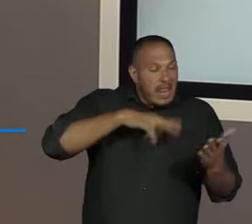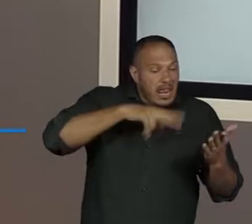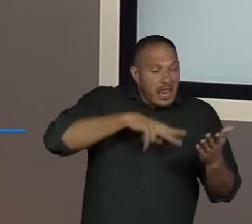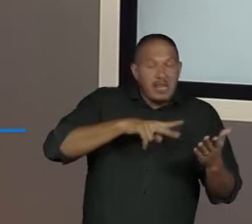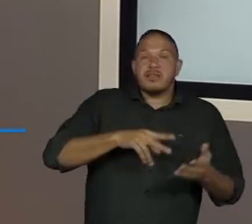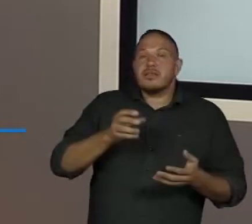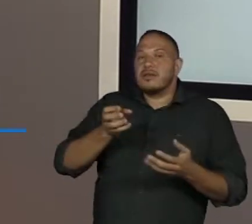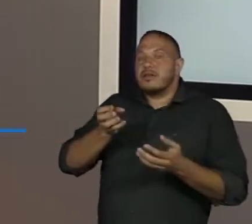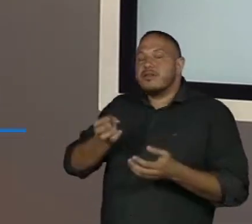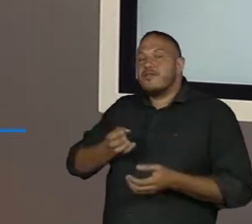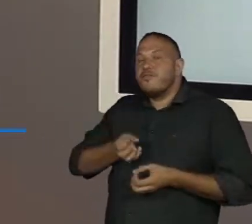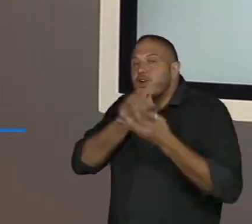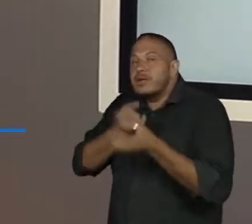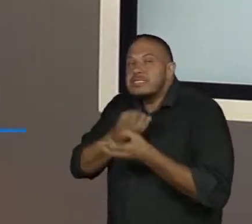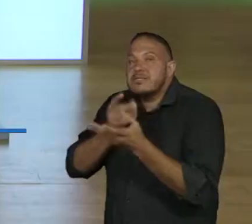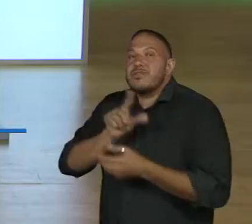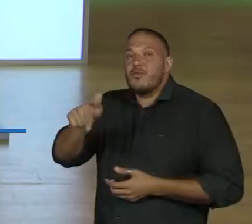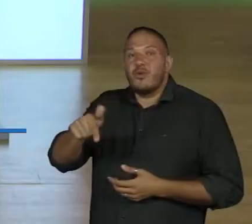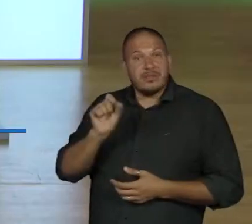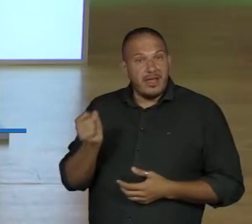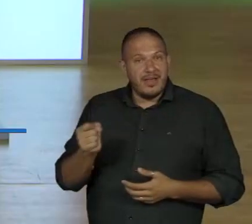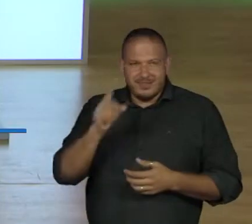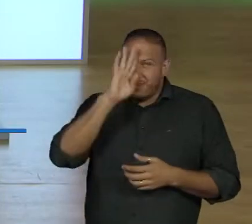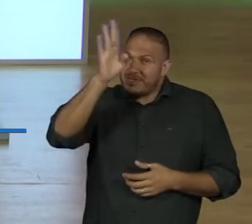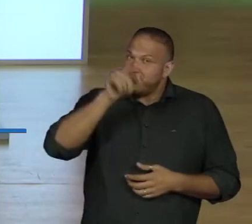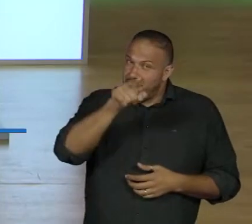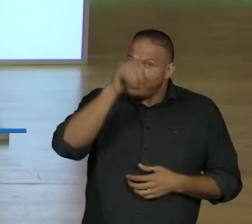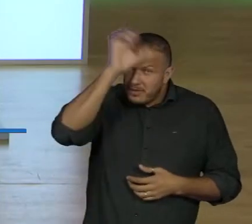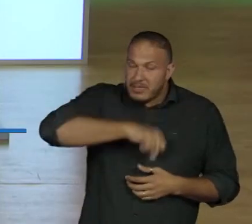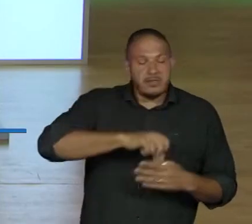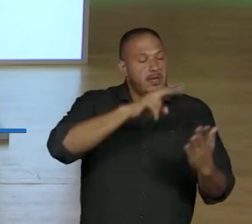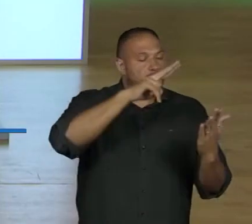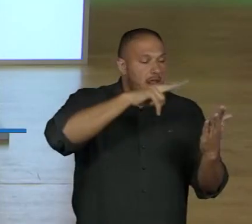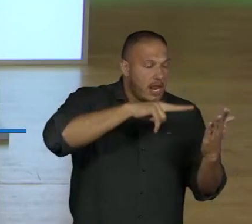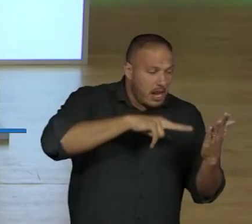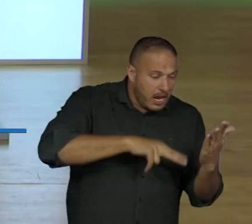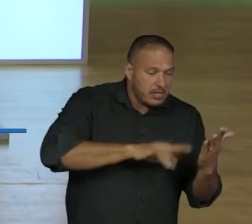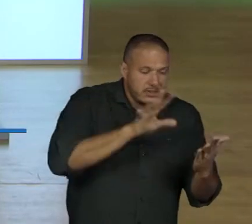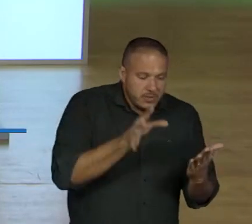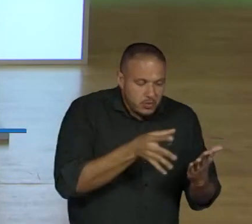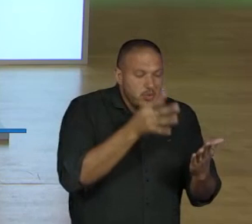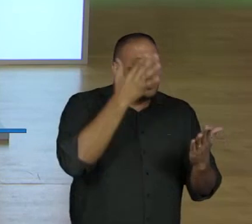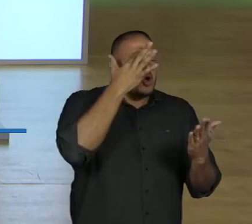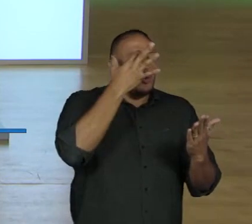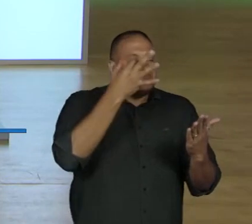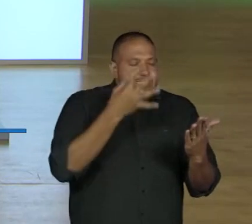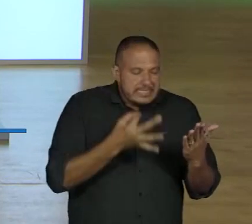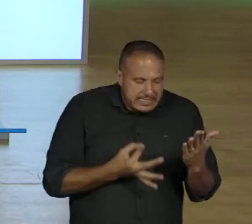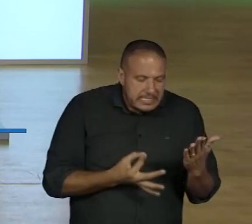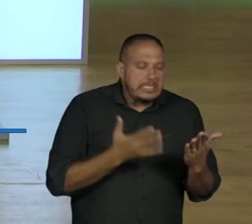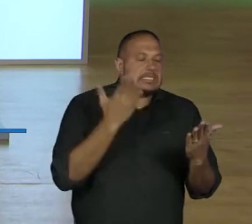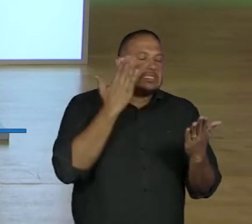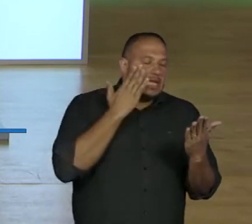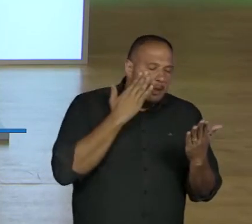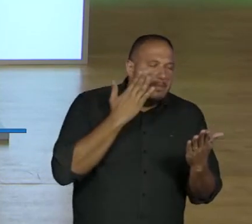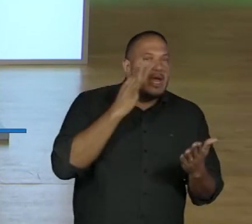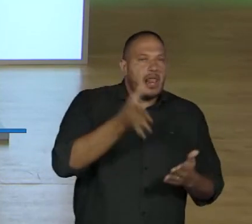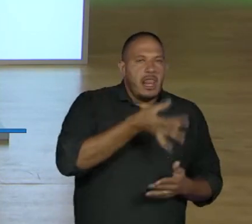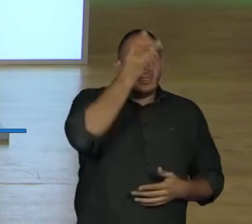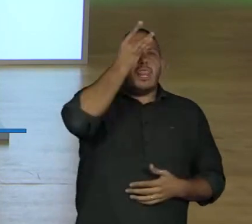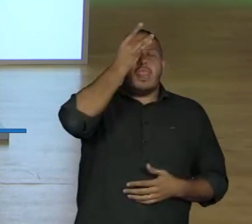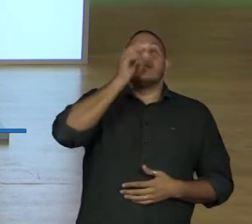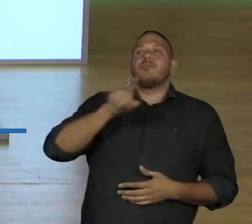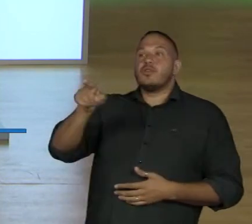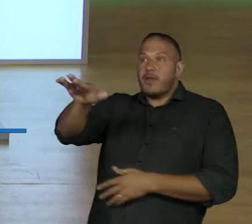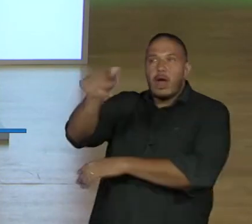informação. Então, acho que esse é o ponto principal, eles aprenderem, né? Sim. Realizar uma leitura, compreender, saber compartilhar e opinar